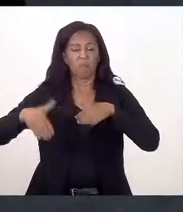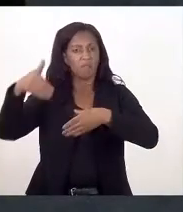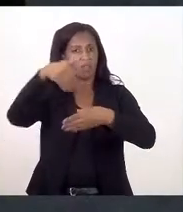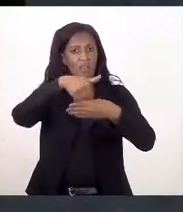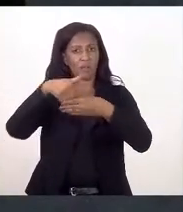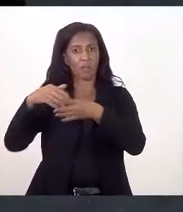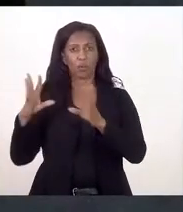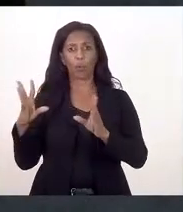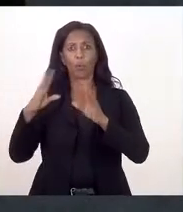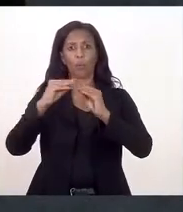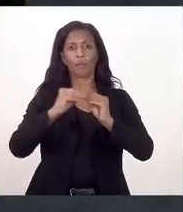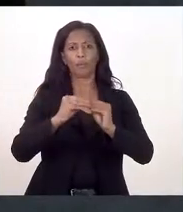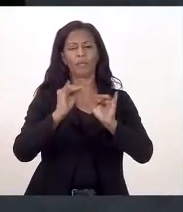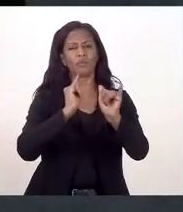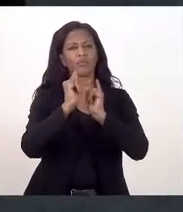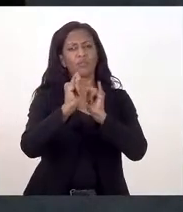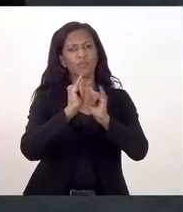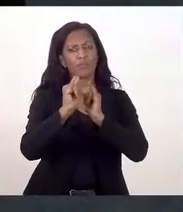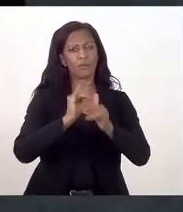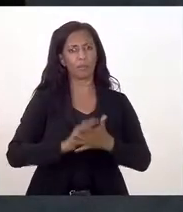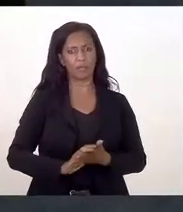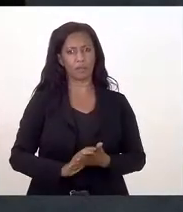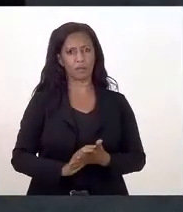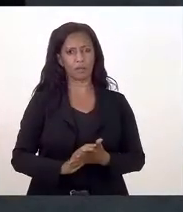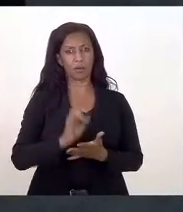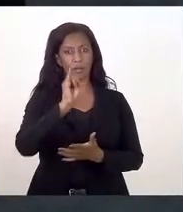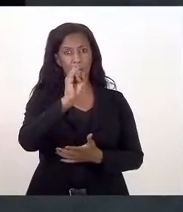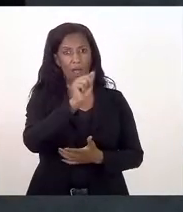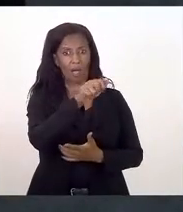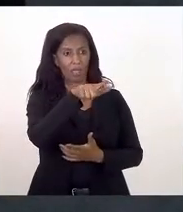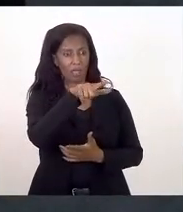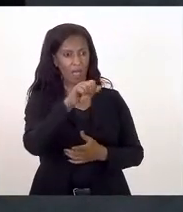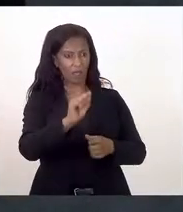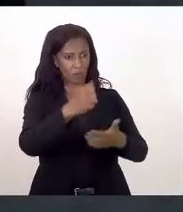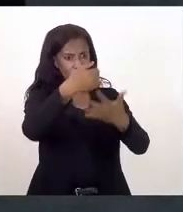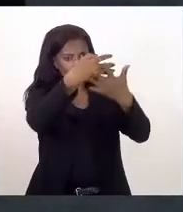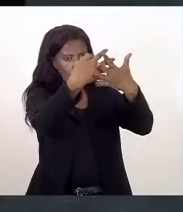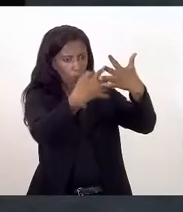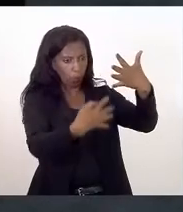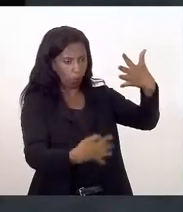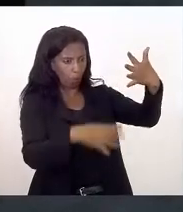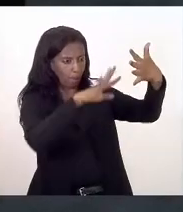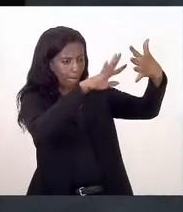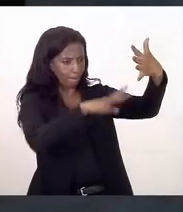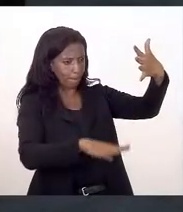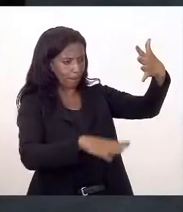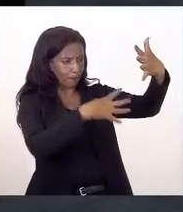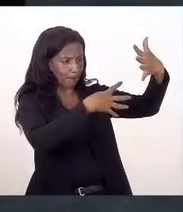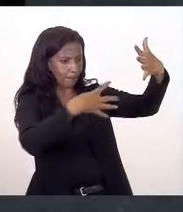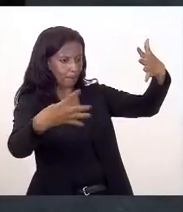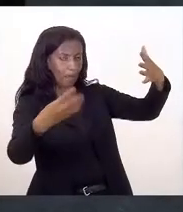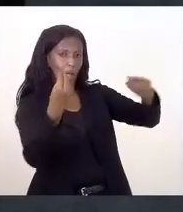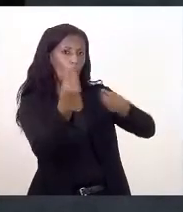um complemento de informação que fique no anexo, claro, como era e como ficou, para efeito de